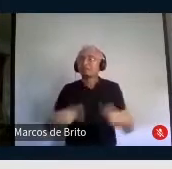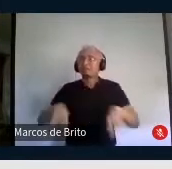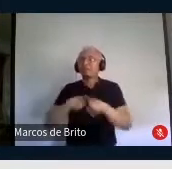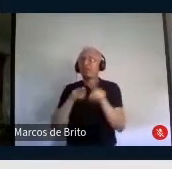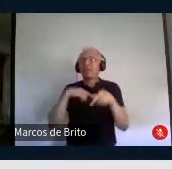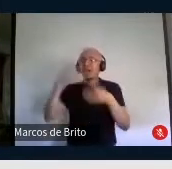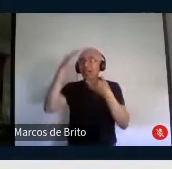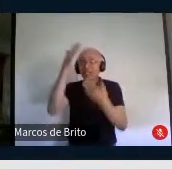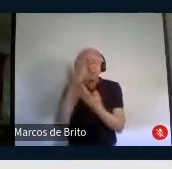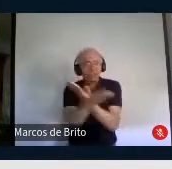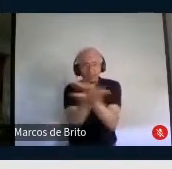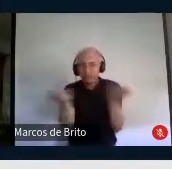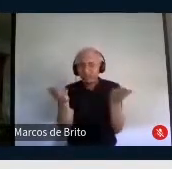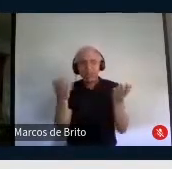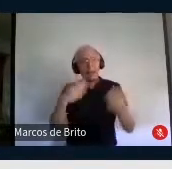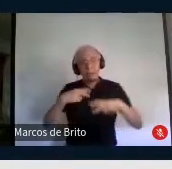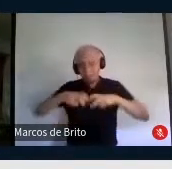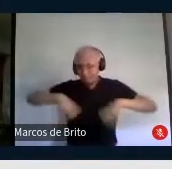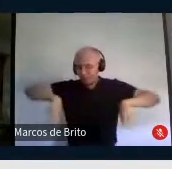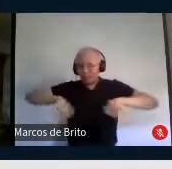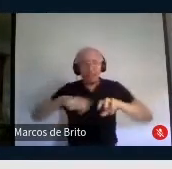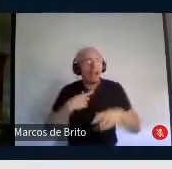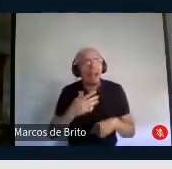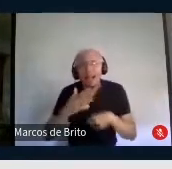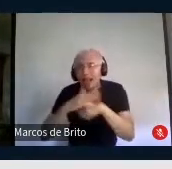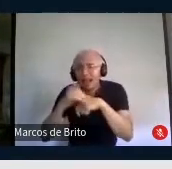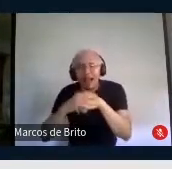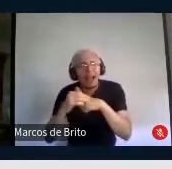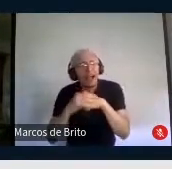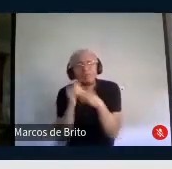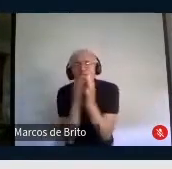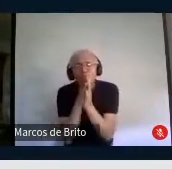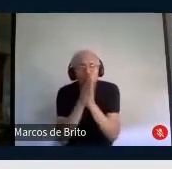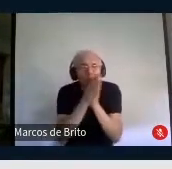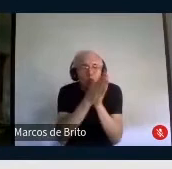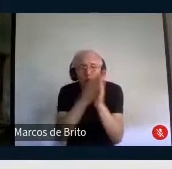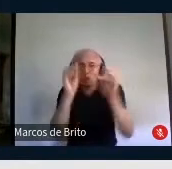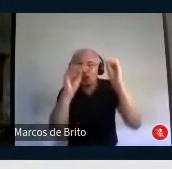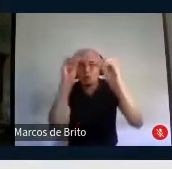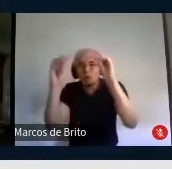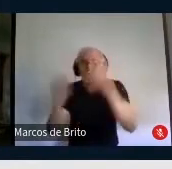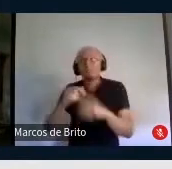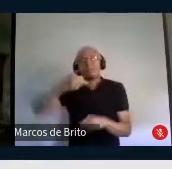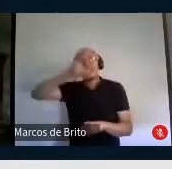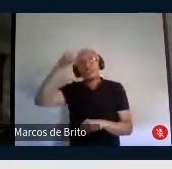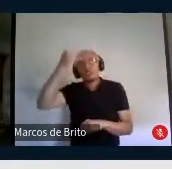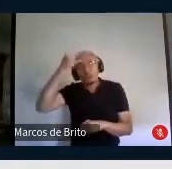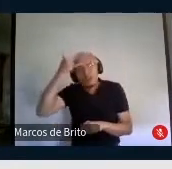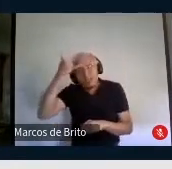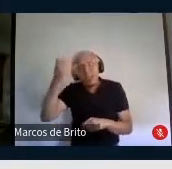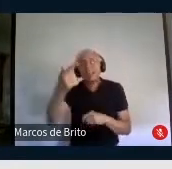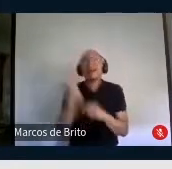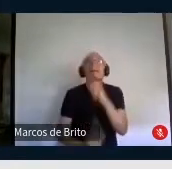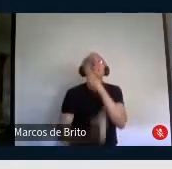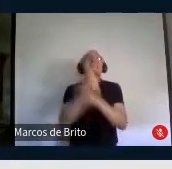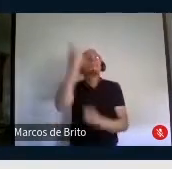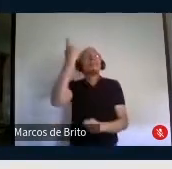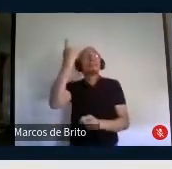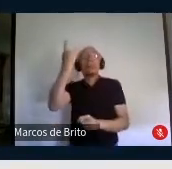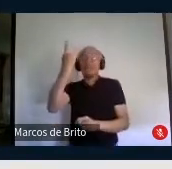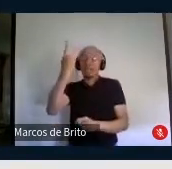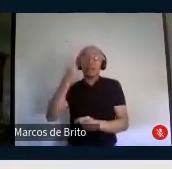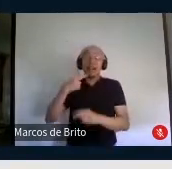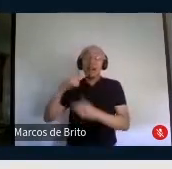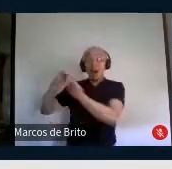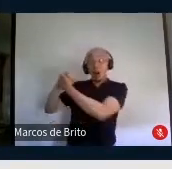banca imensamente. Vocês sabem que eu tenho um carinho gigante por vocês. Professora Juliana foi a minha primeira orientadora